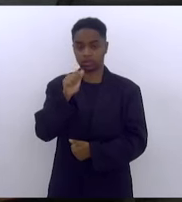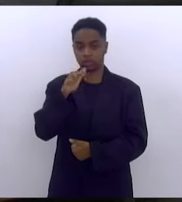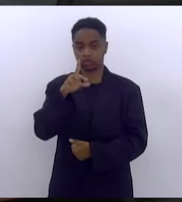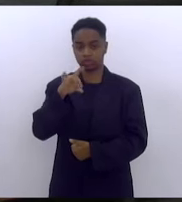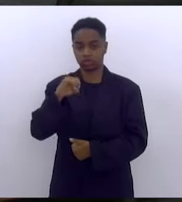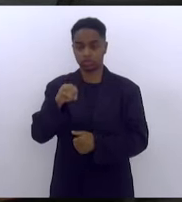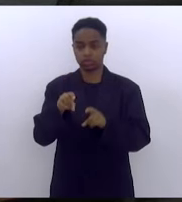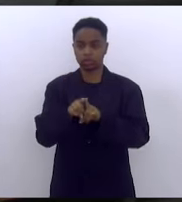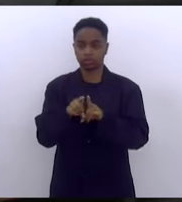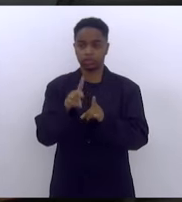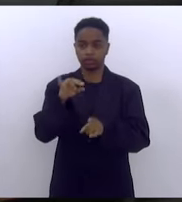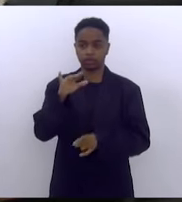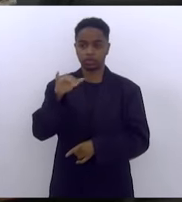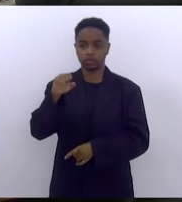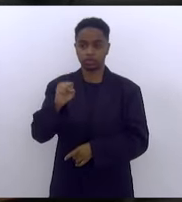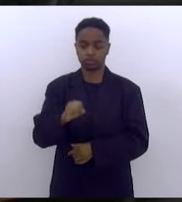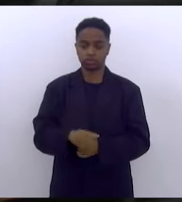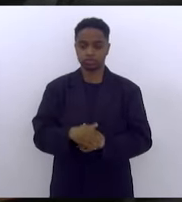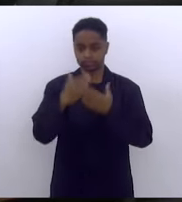Obrigado, Lucinha.